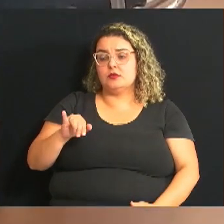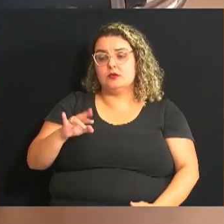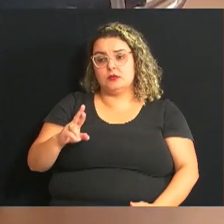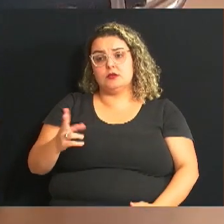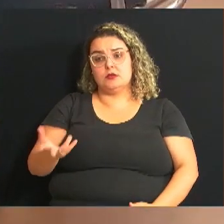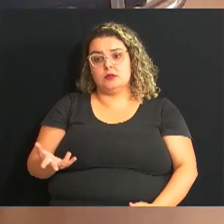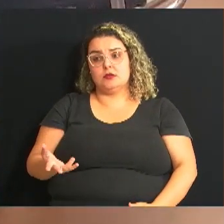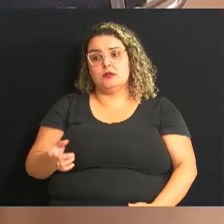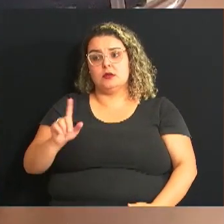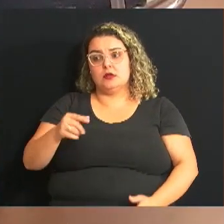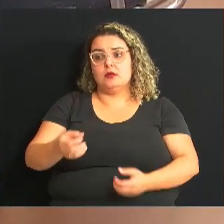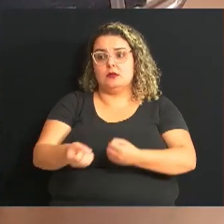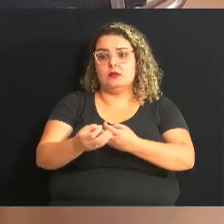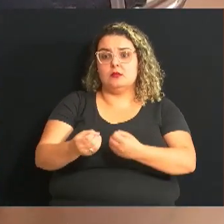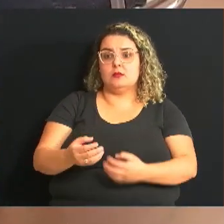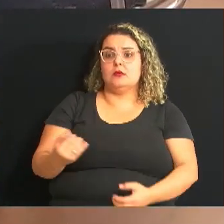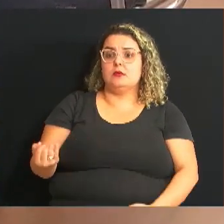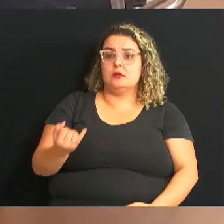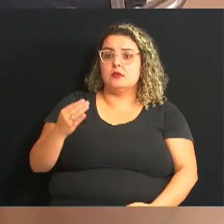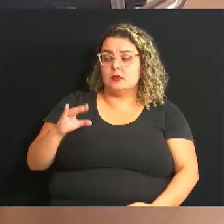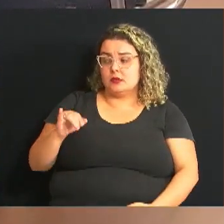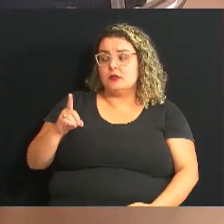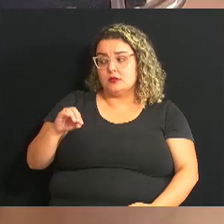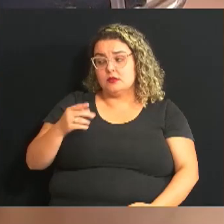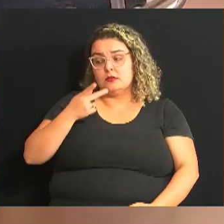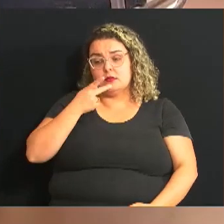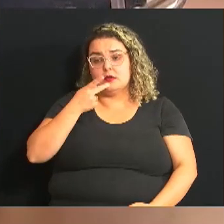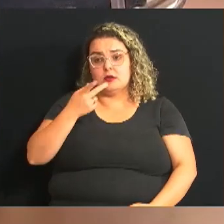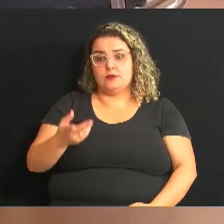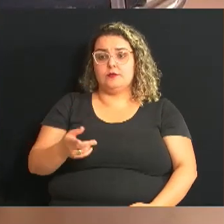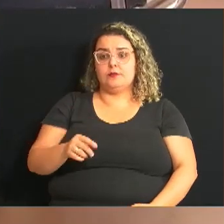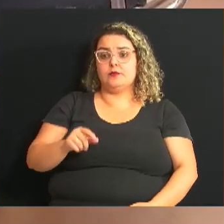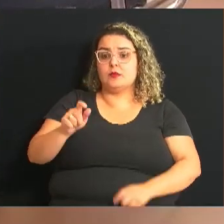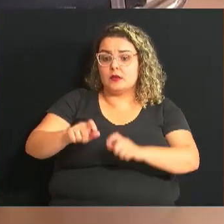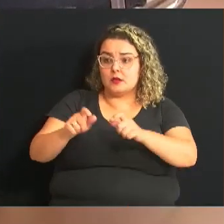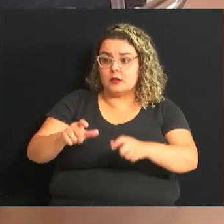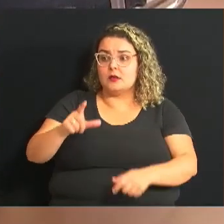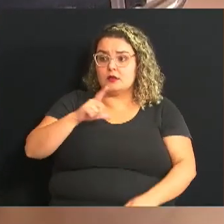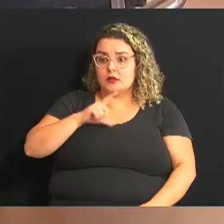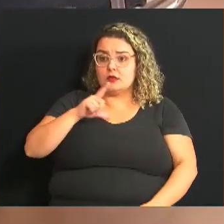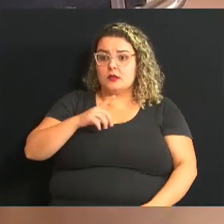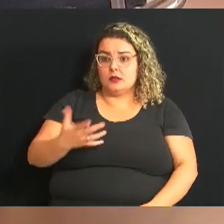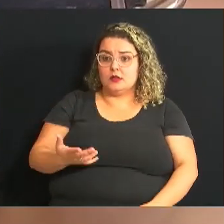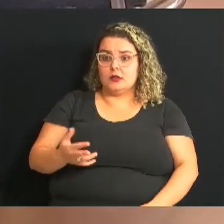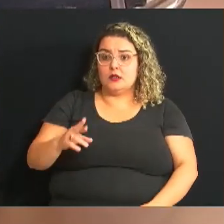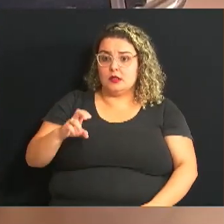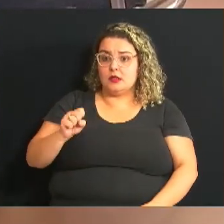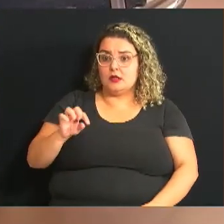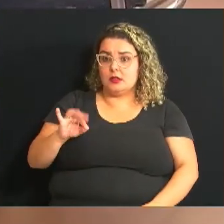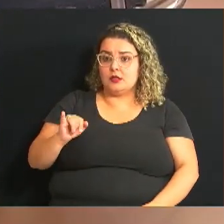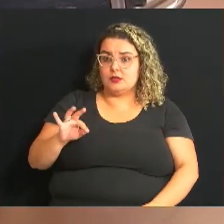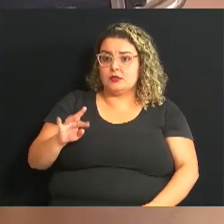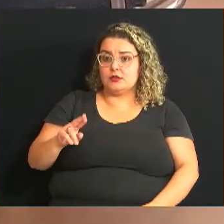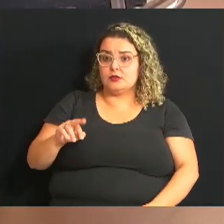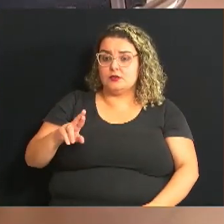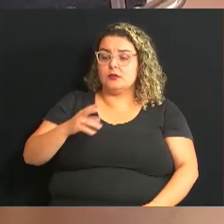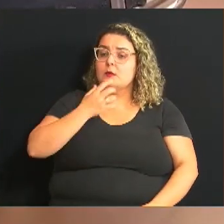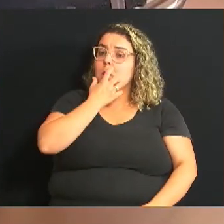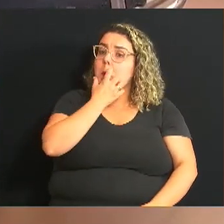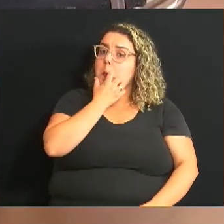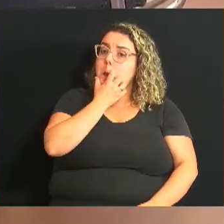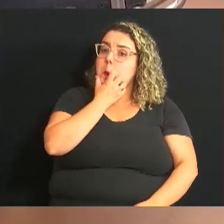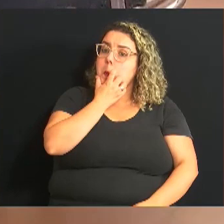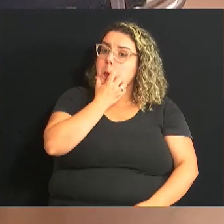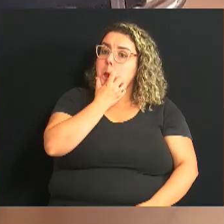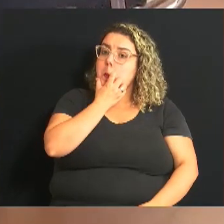até importante, né, Cida, a gente falar que as pessoas que têm a restituir, mesmo que elas tenham valores a restituir, elas